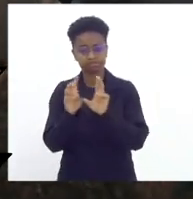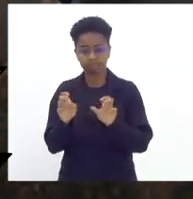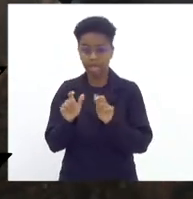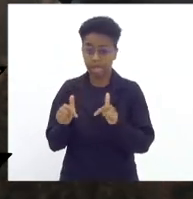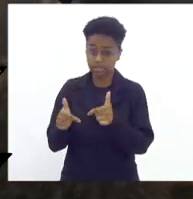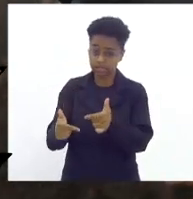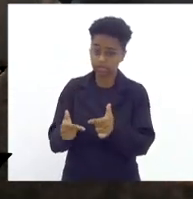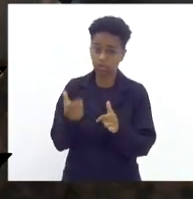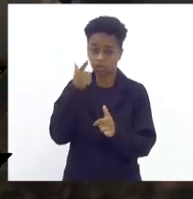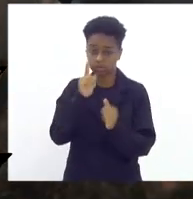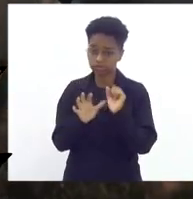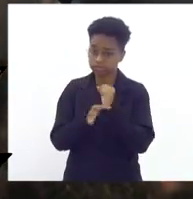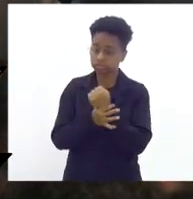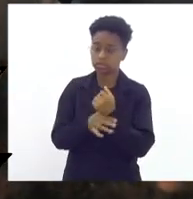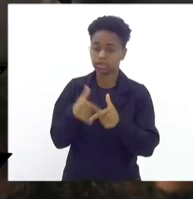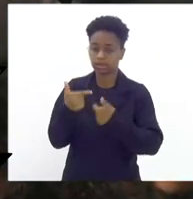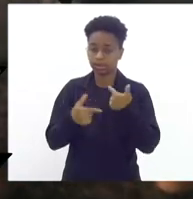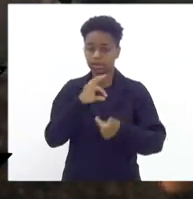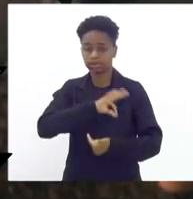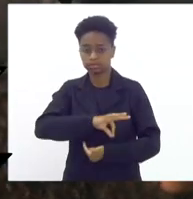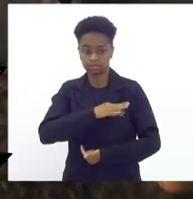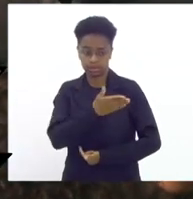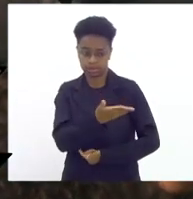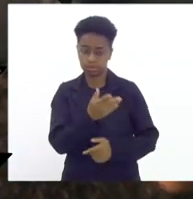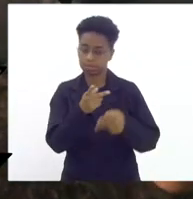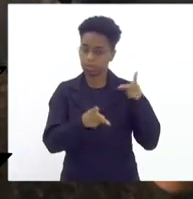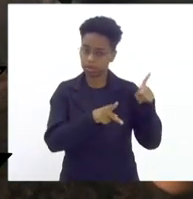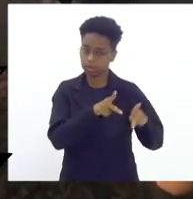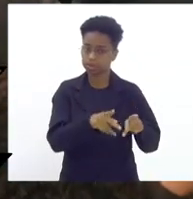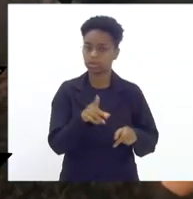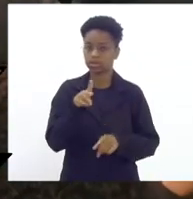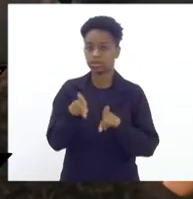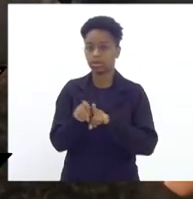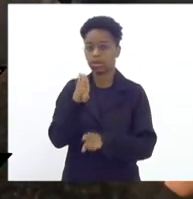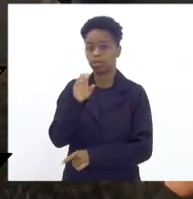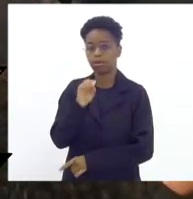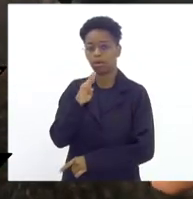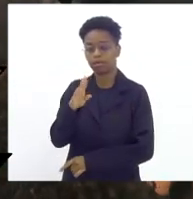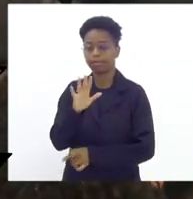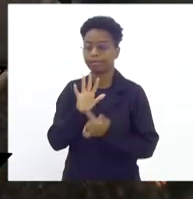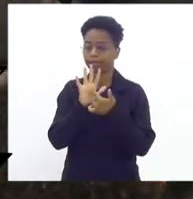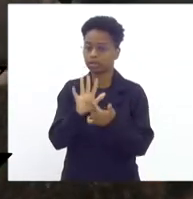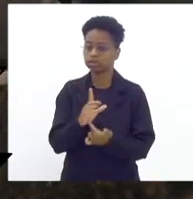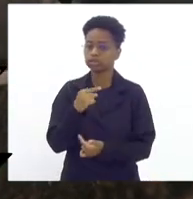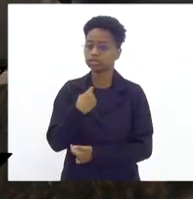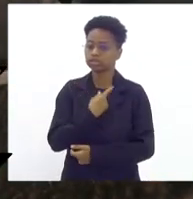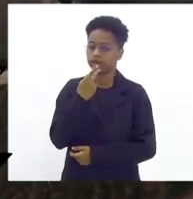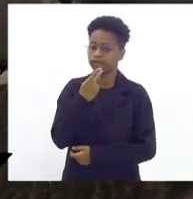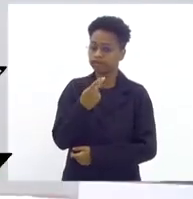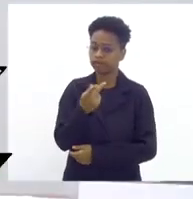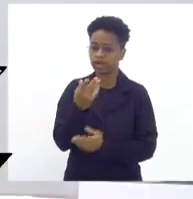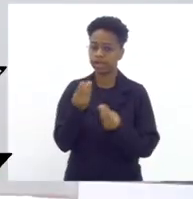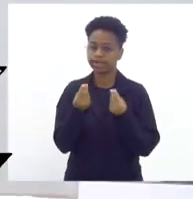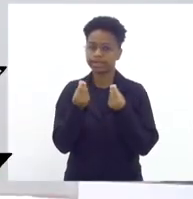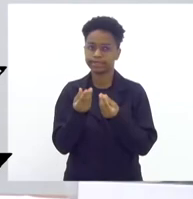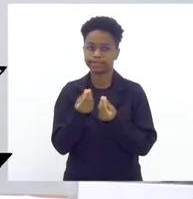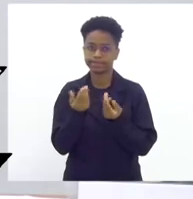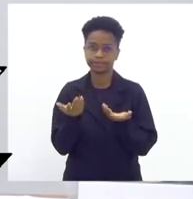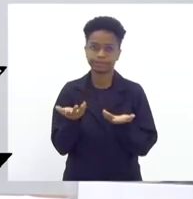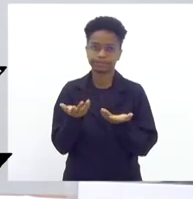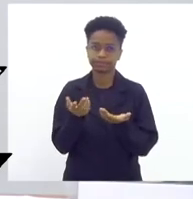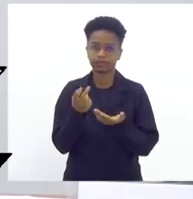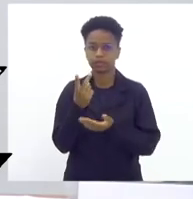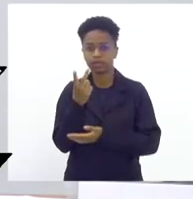que Garanta o trabalho e a renda dessa população Bob mesmo trazia aqui que a gente está falando de duas